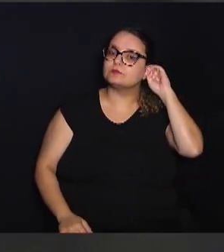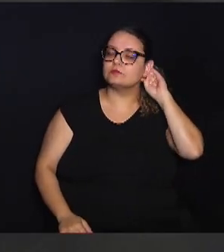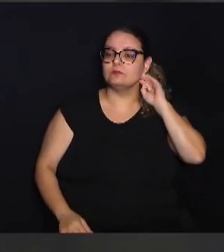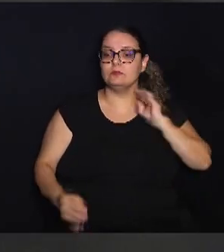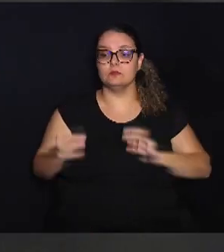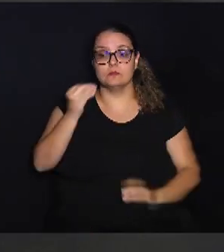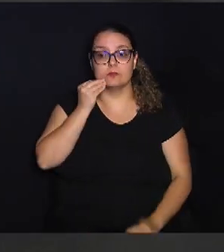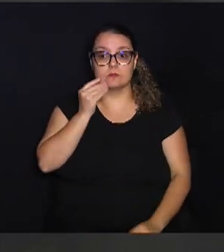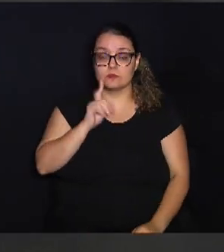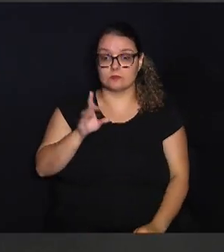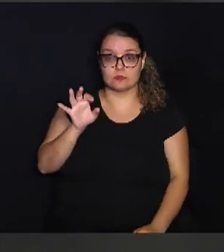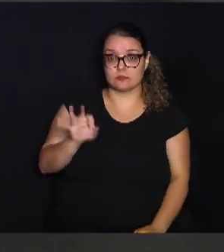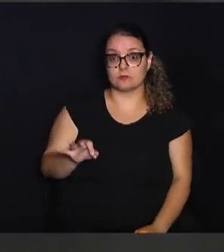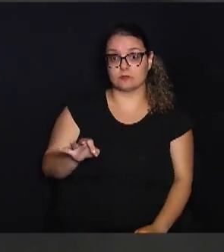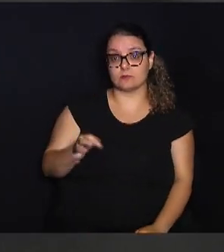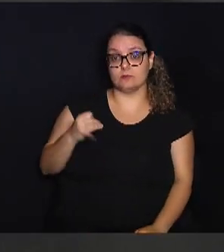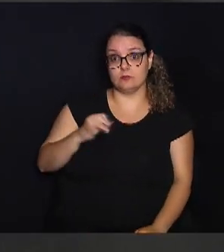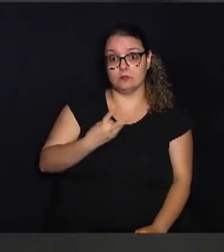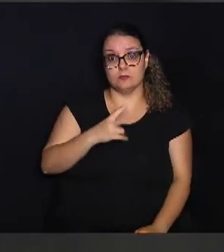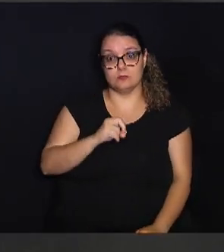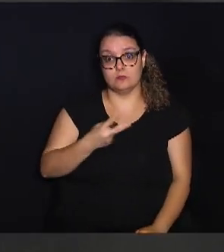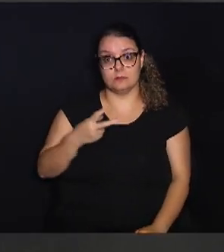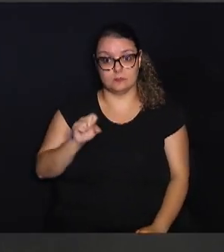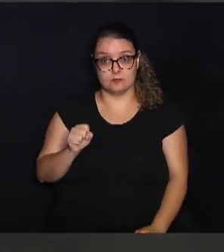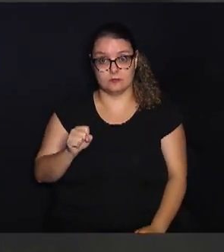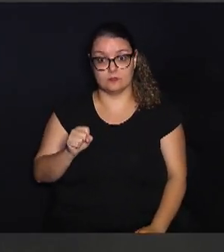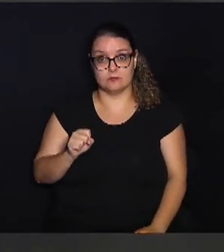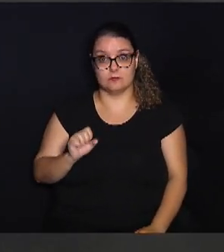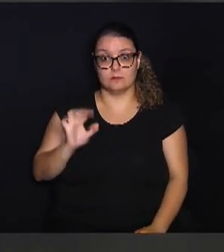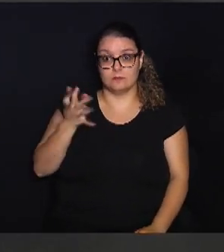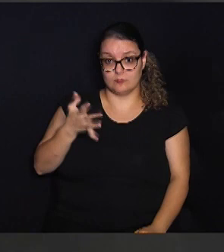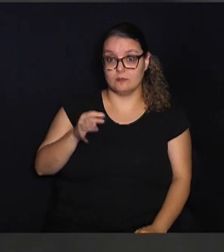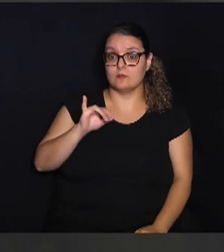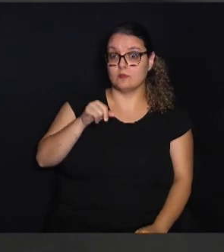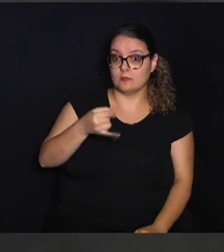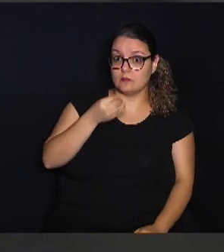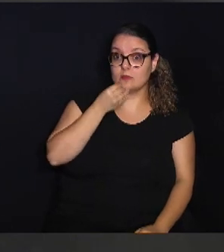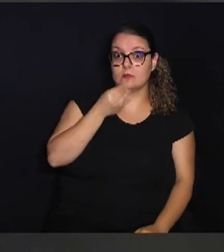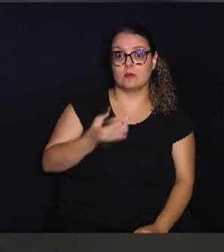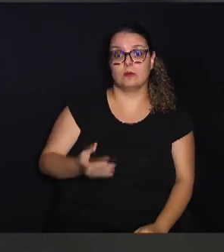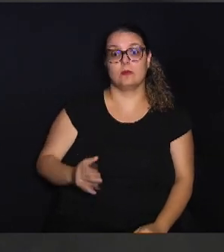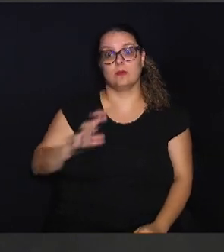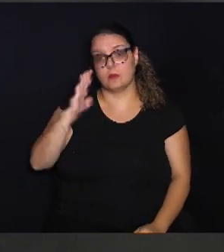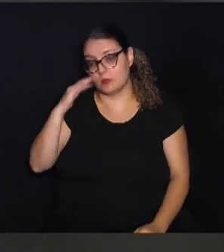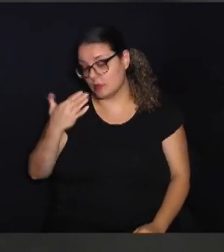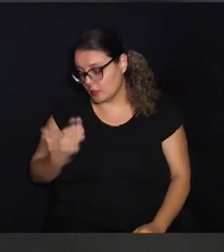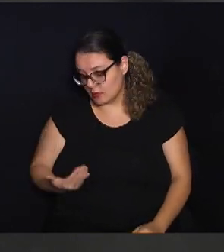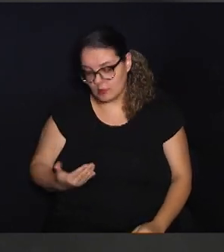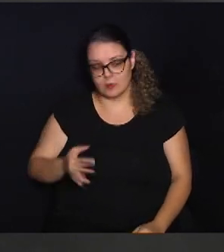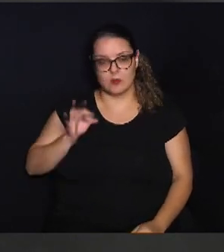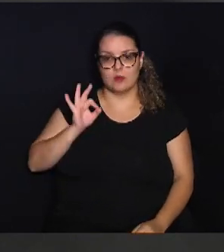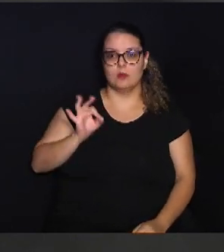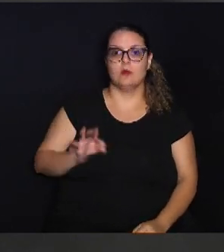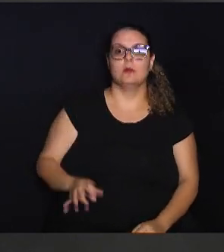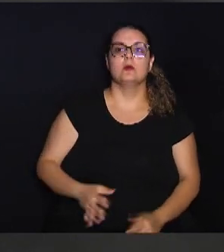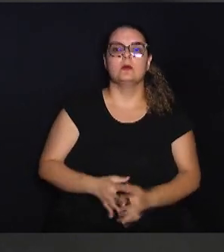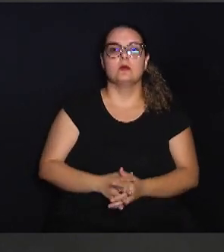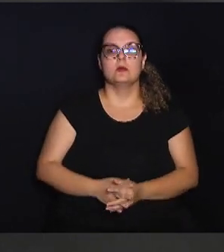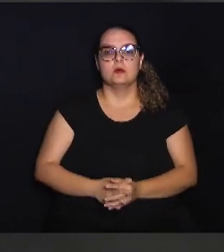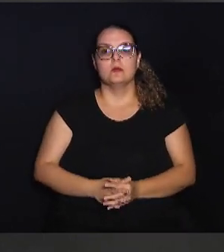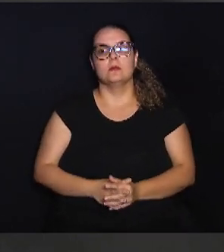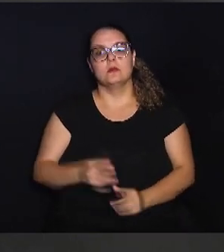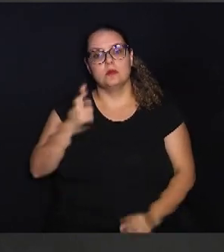deu certo. E se 2028 pintar a oportunidade aí, será uma honra, com certeza, seria o